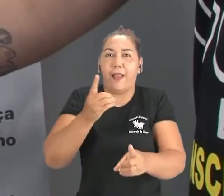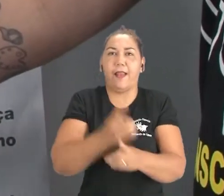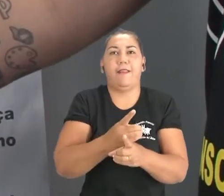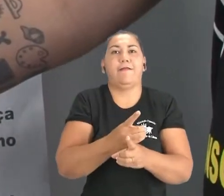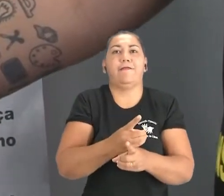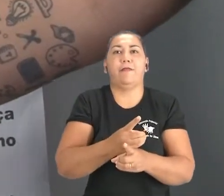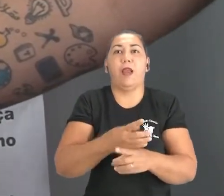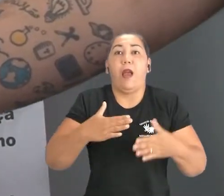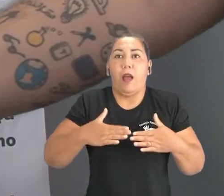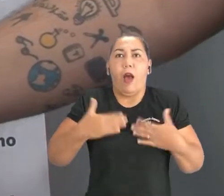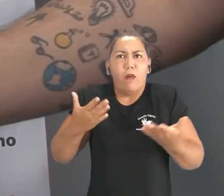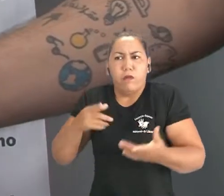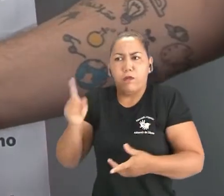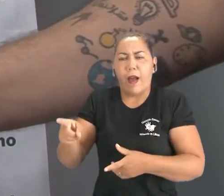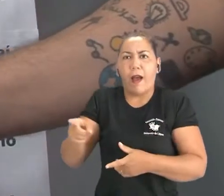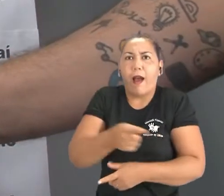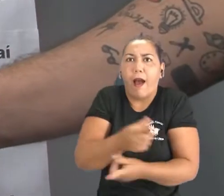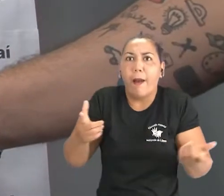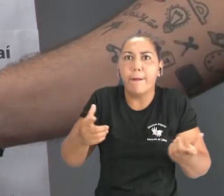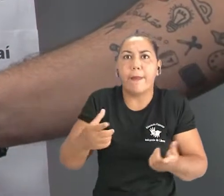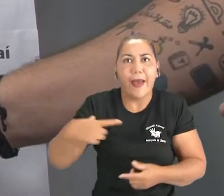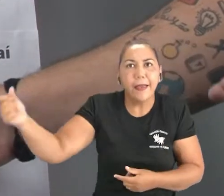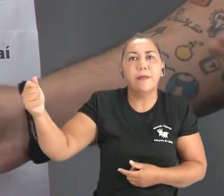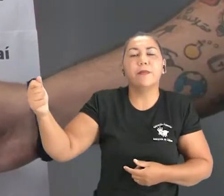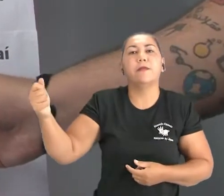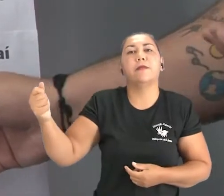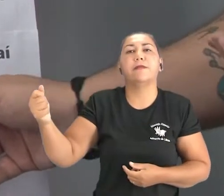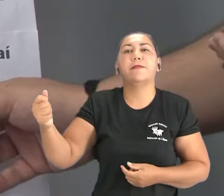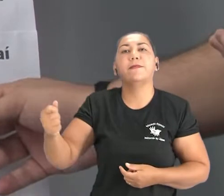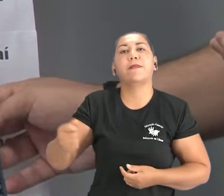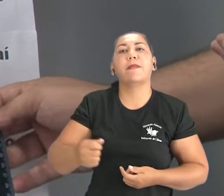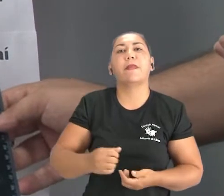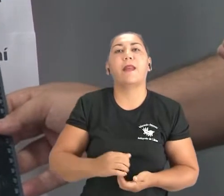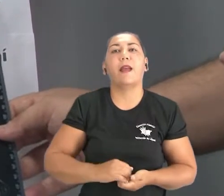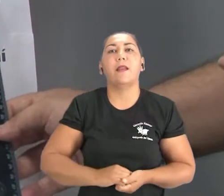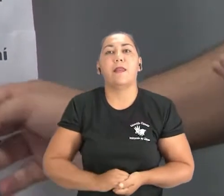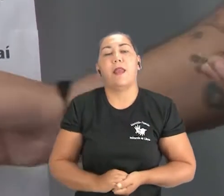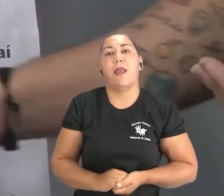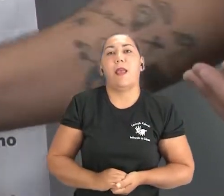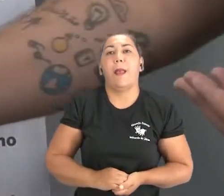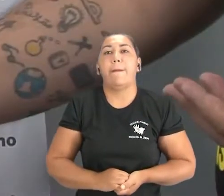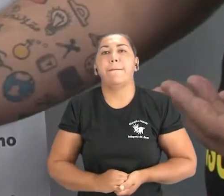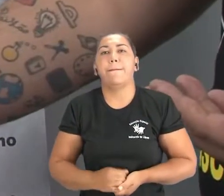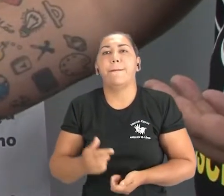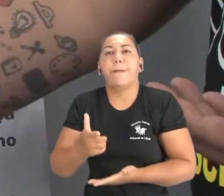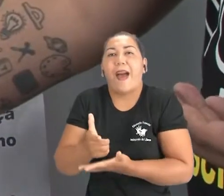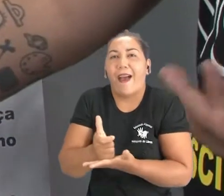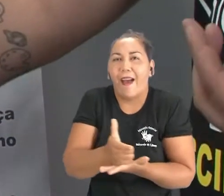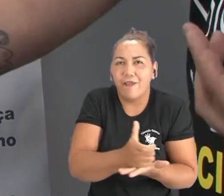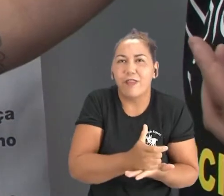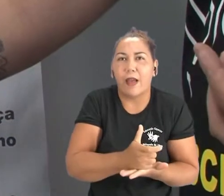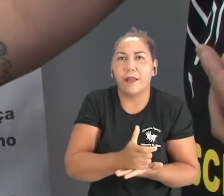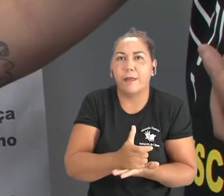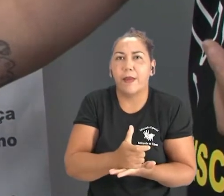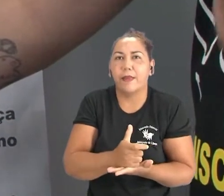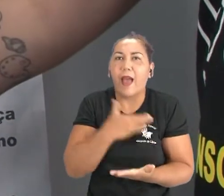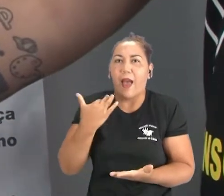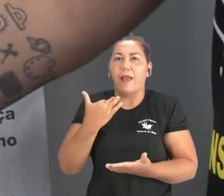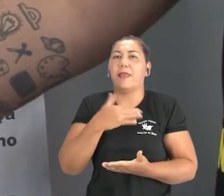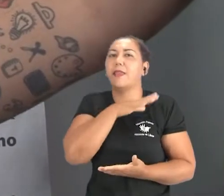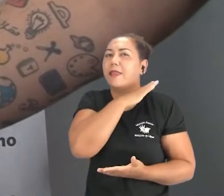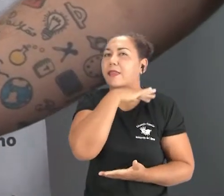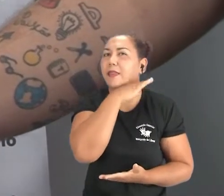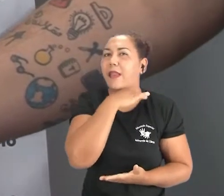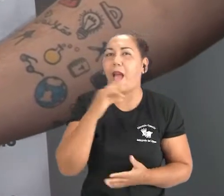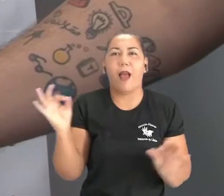fica assustando para ele ir embora não matar nenhum animal não matar nenhum animal